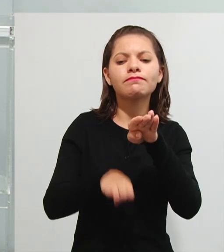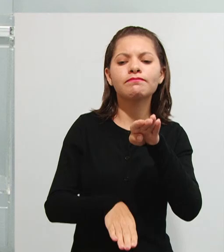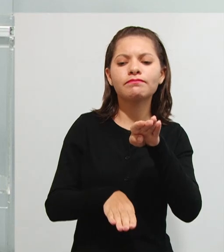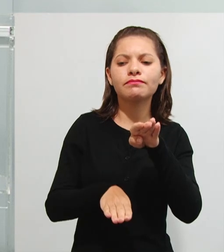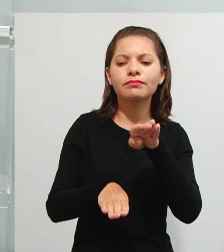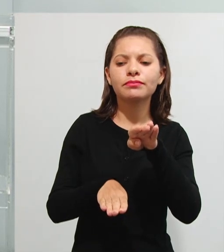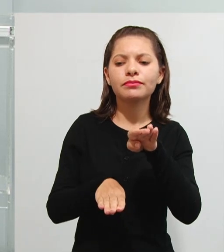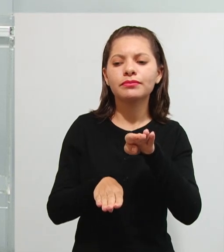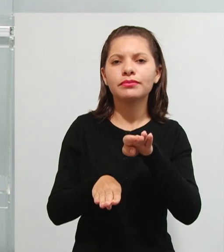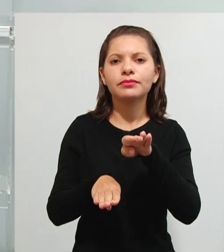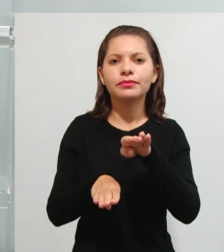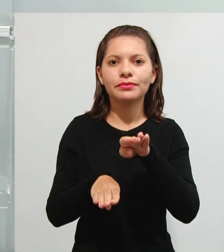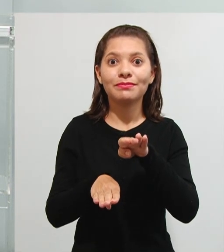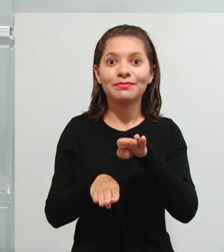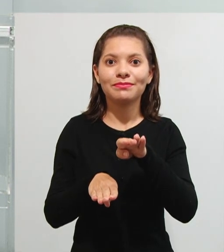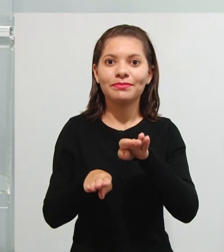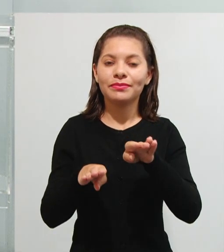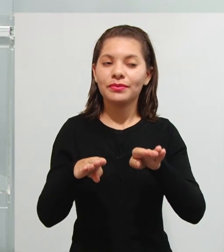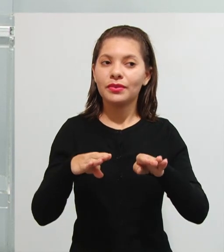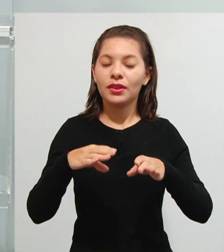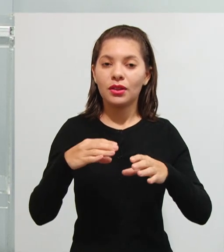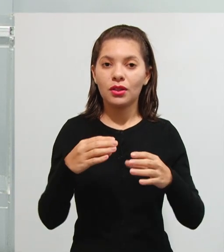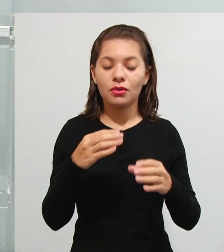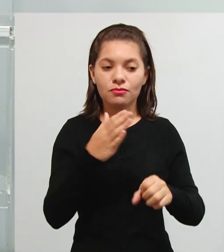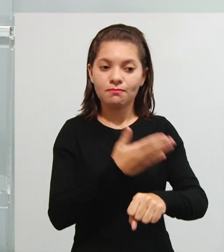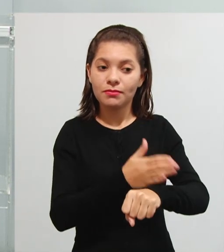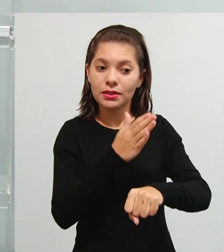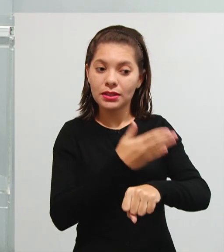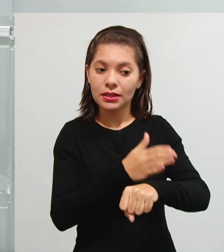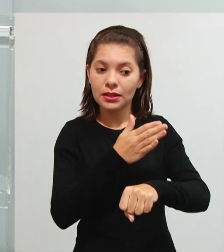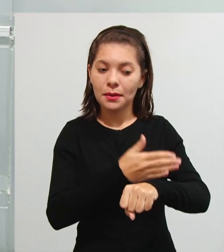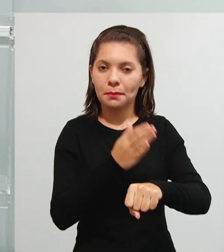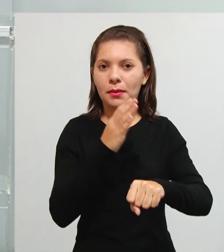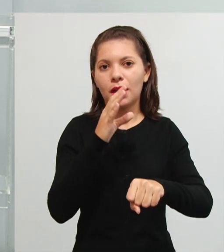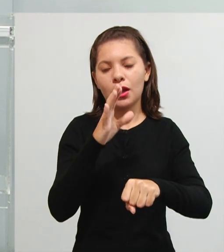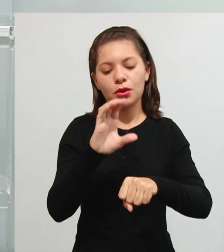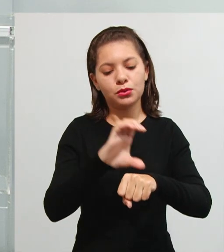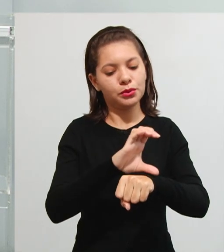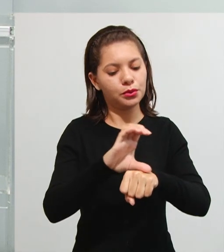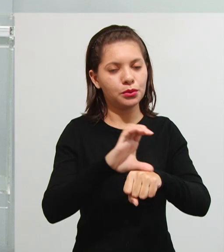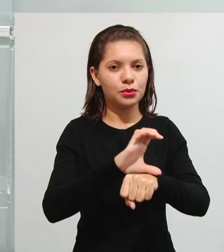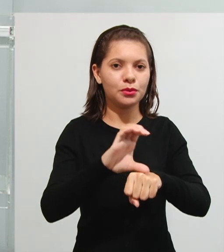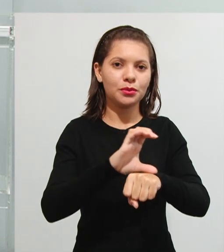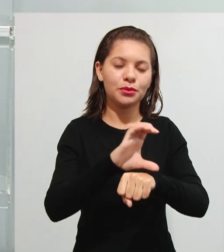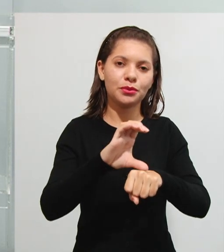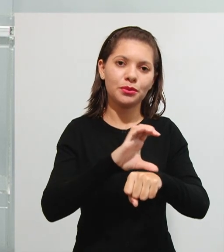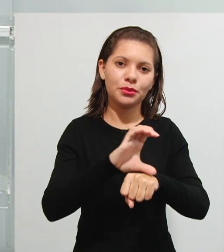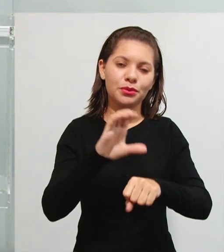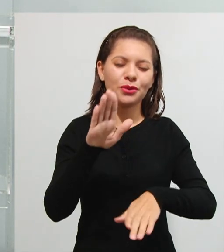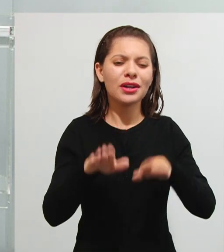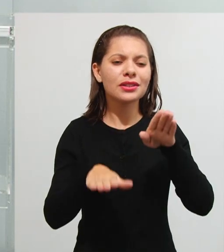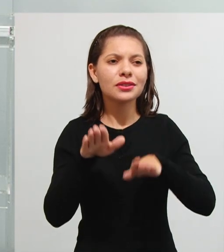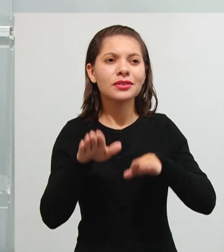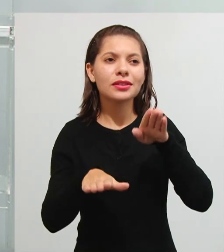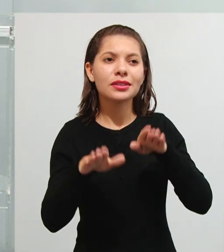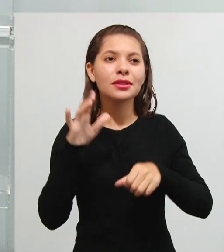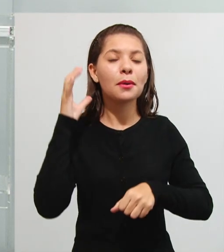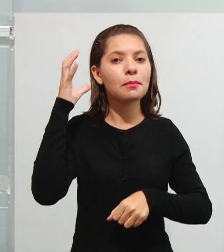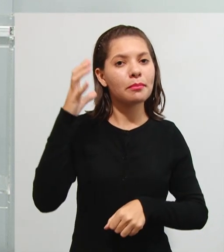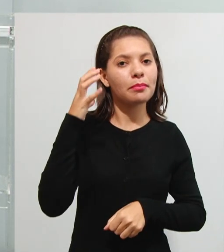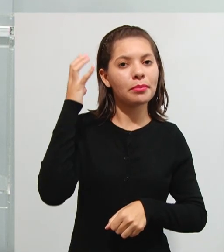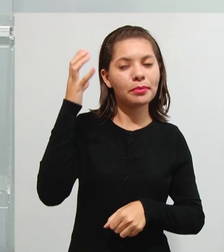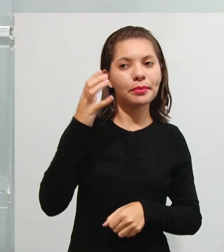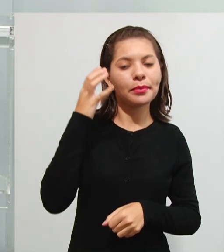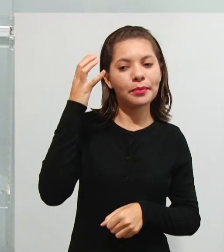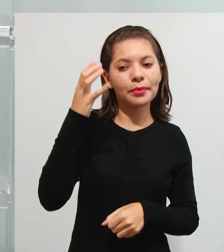e propor novos treinamentos novos cursos Às vezes uma simples palestra